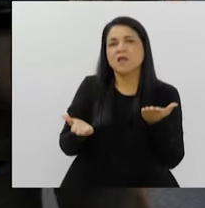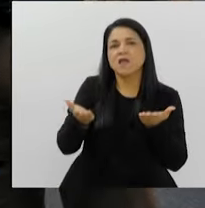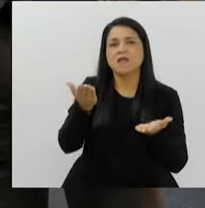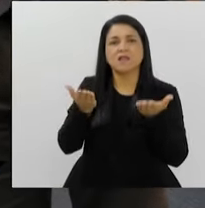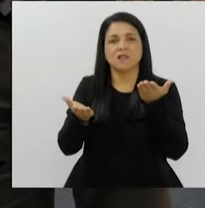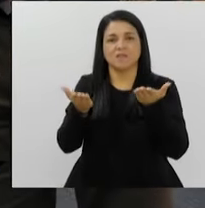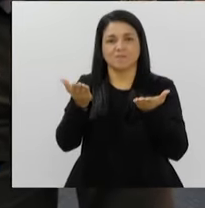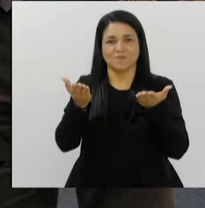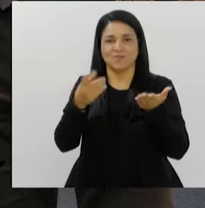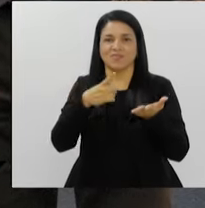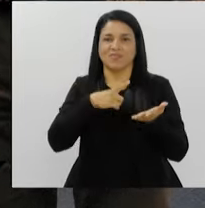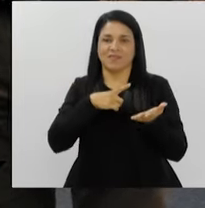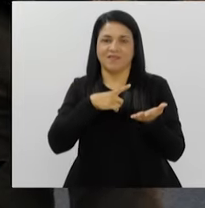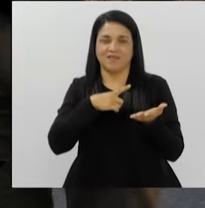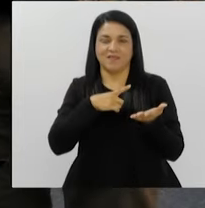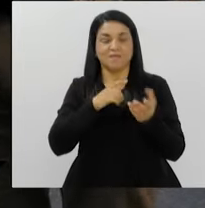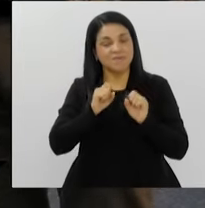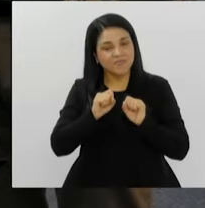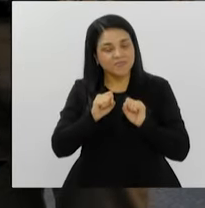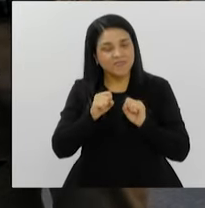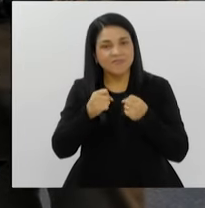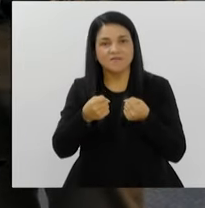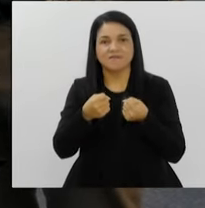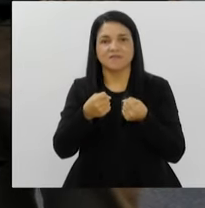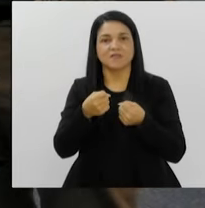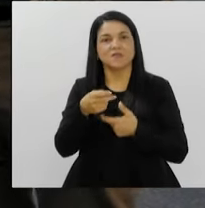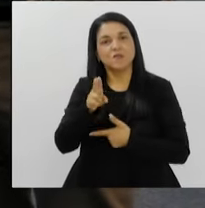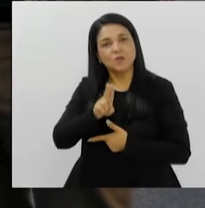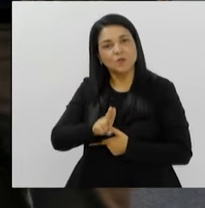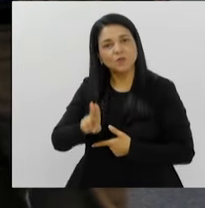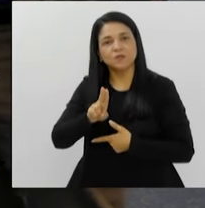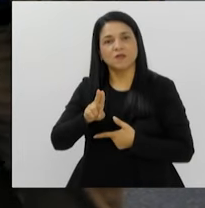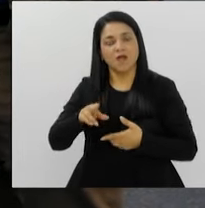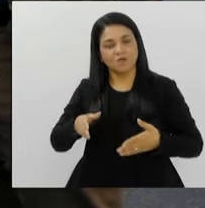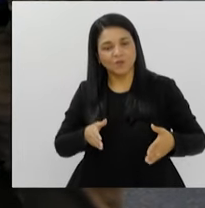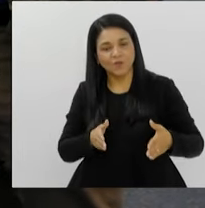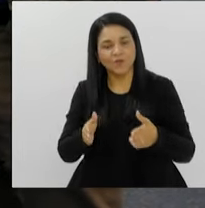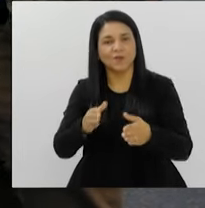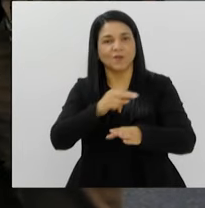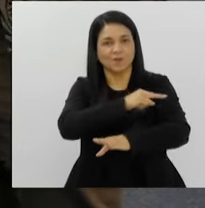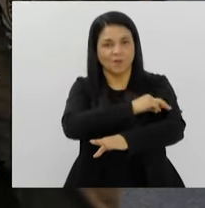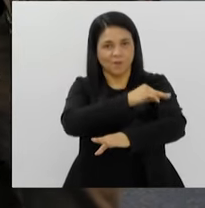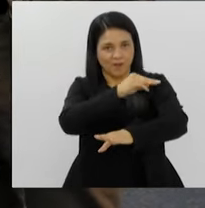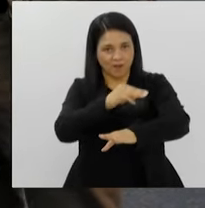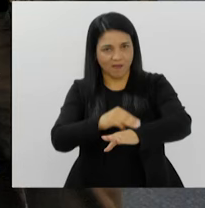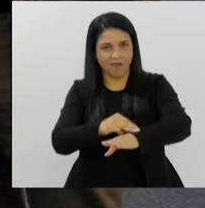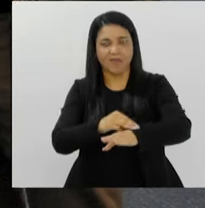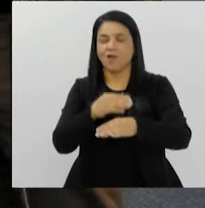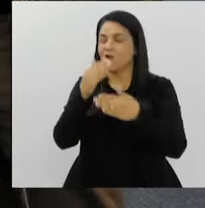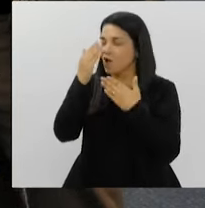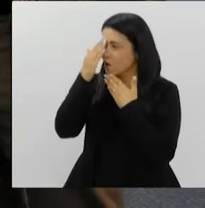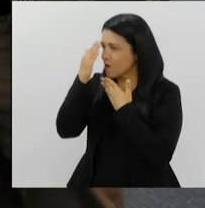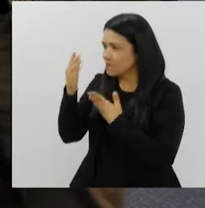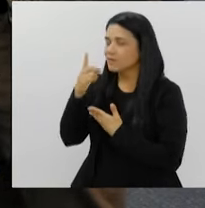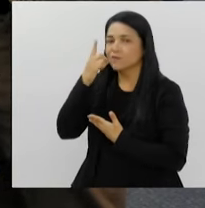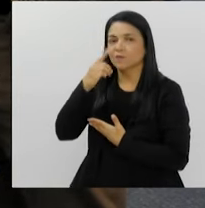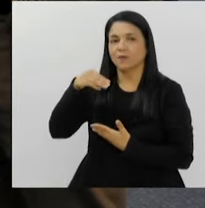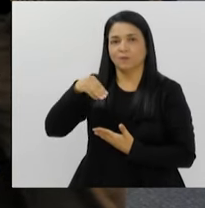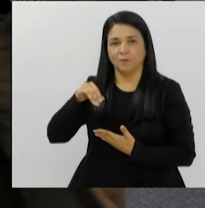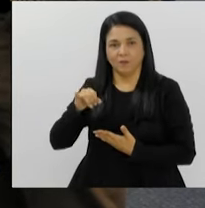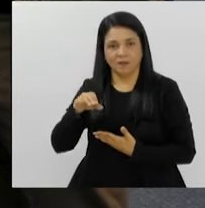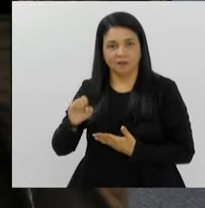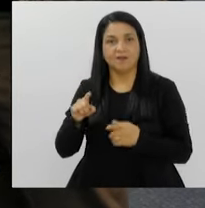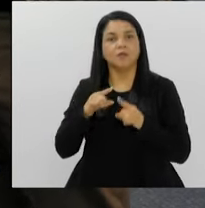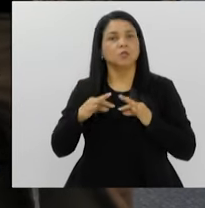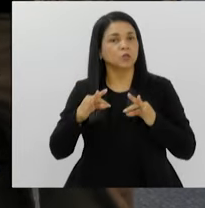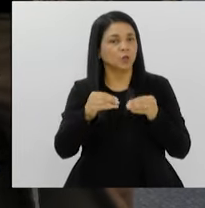que possamos defender e usufruir do nosso querido Rio Macaé. Muito obrigado ao deputado Carlos Mink e a todos os